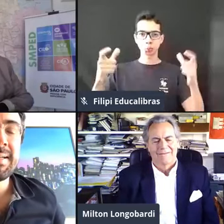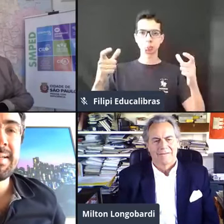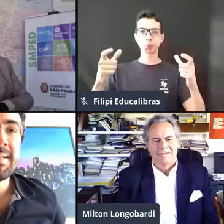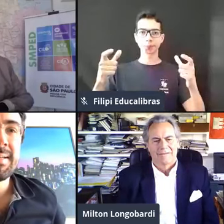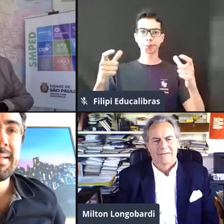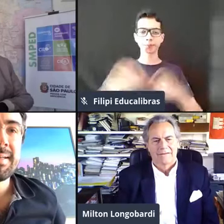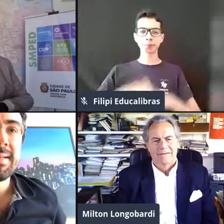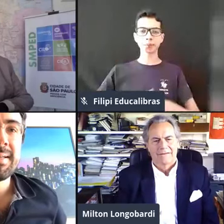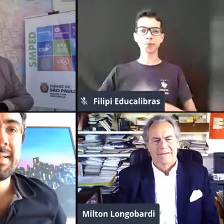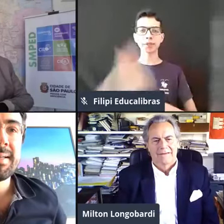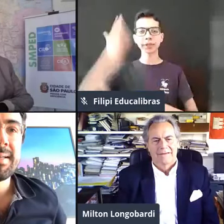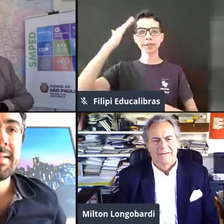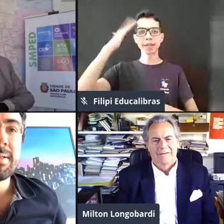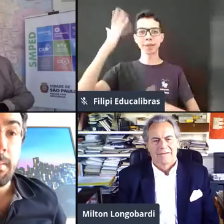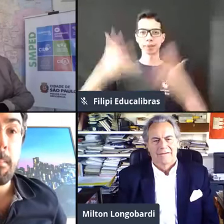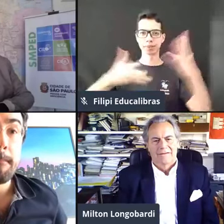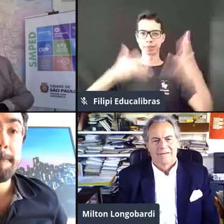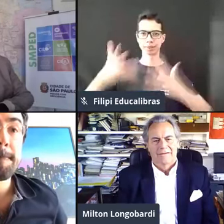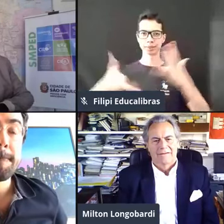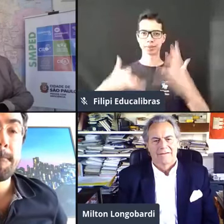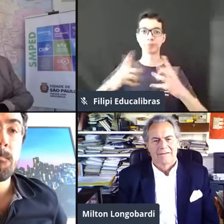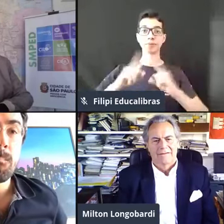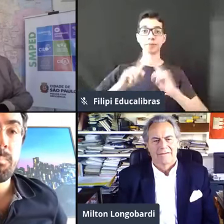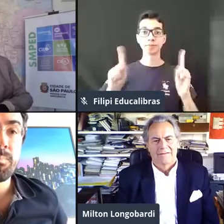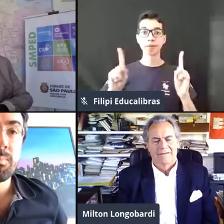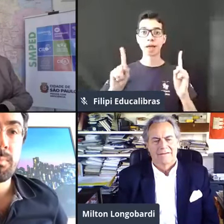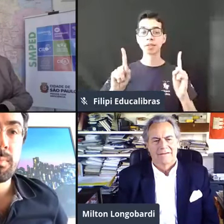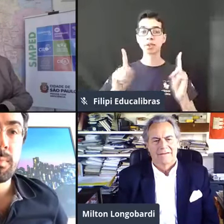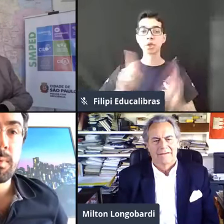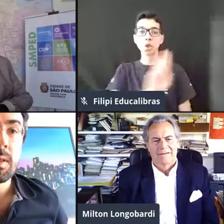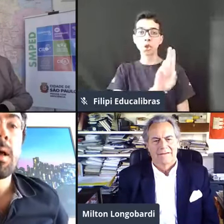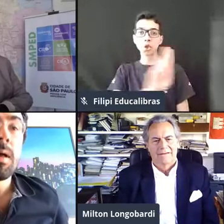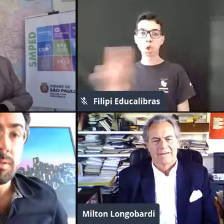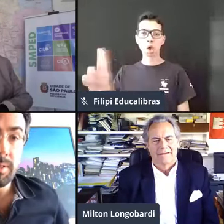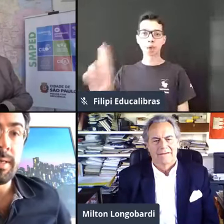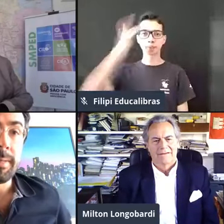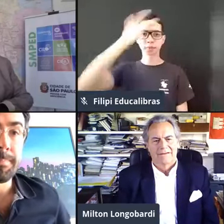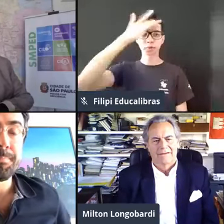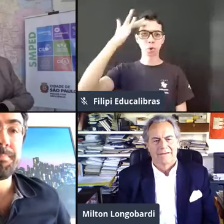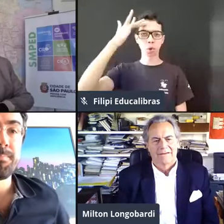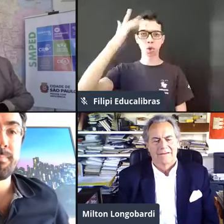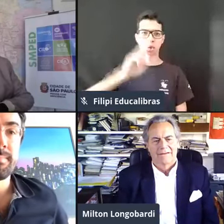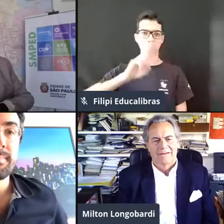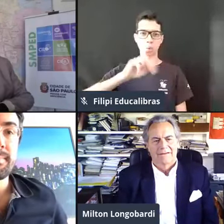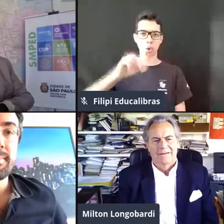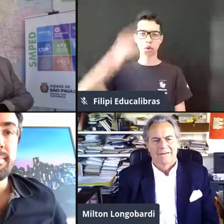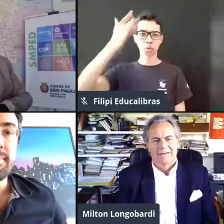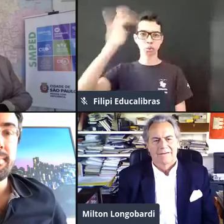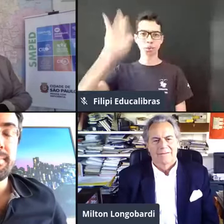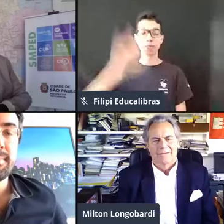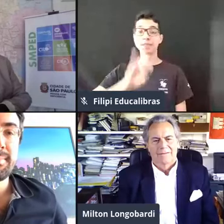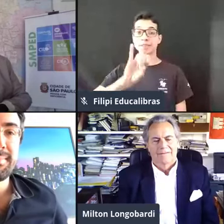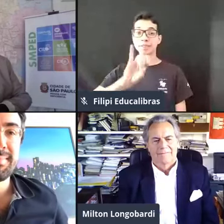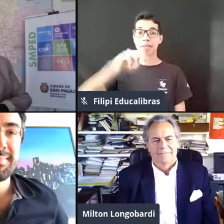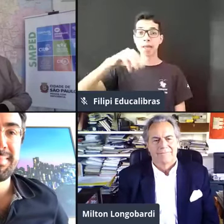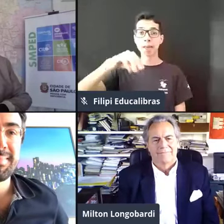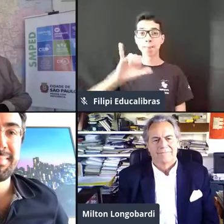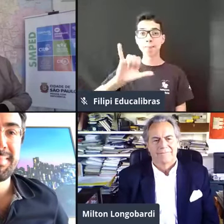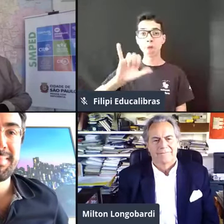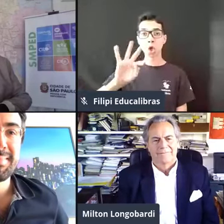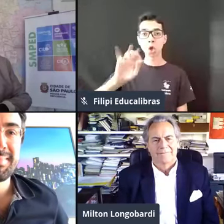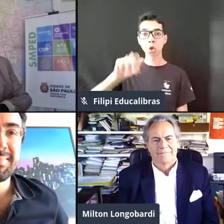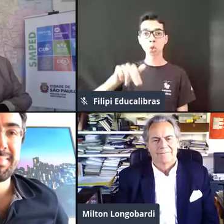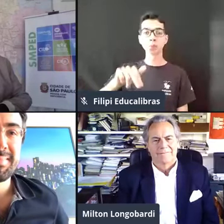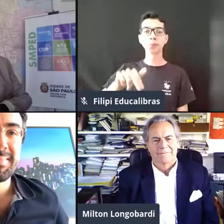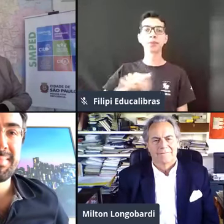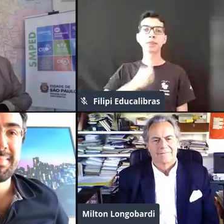fala Libras, eles não falam o nome da pessoa. Né? O Milton, não sei se você sabe, cada um tem um sinal. Né? Felipe, mostra o